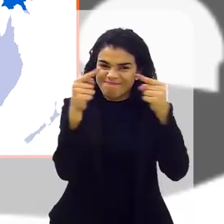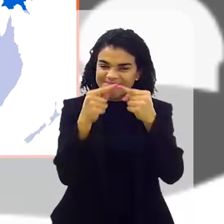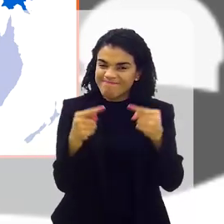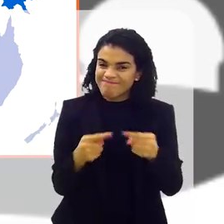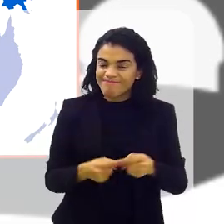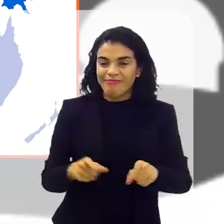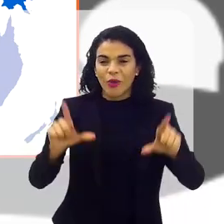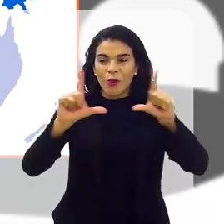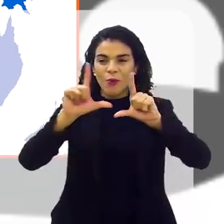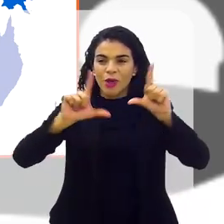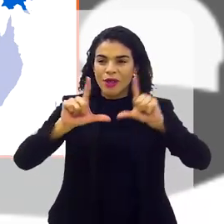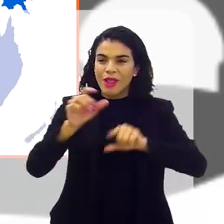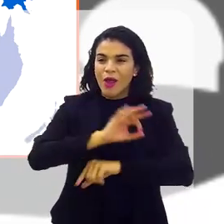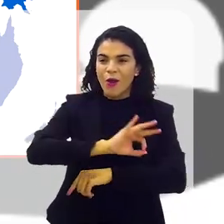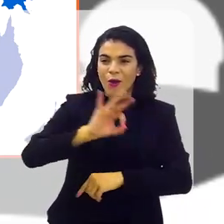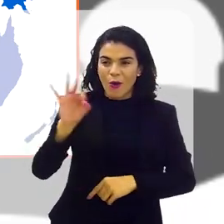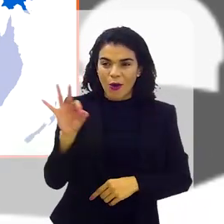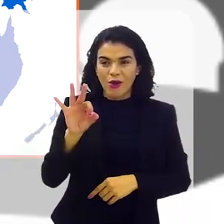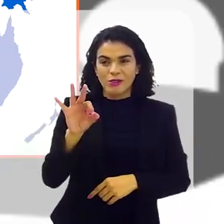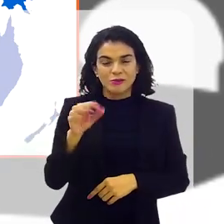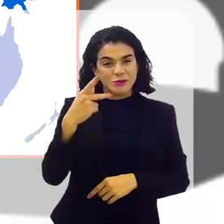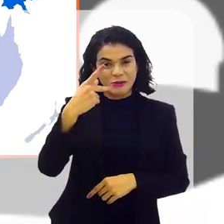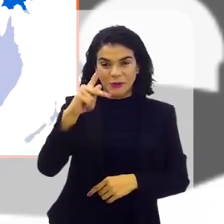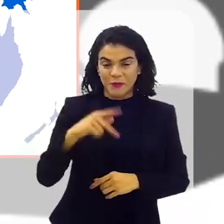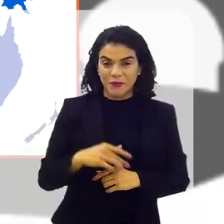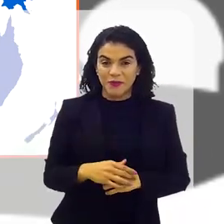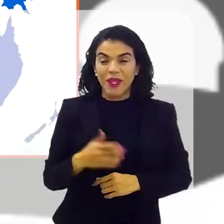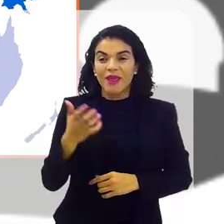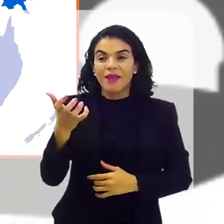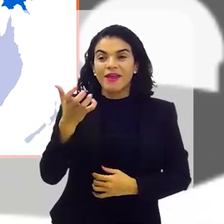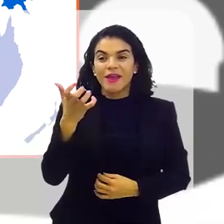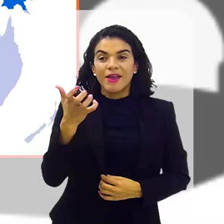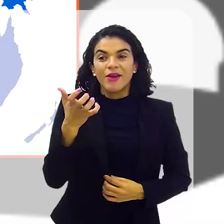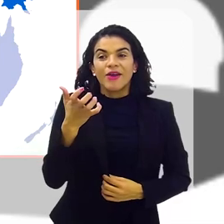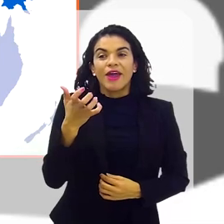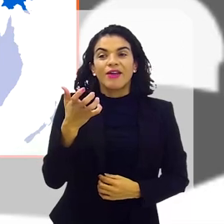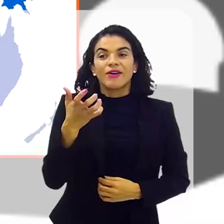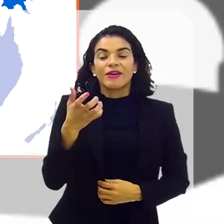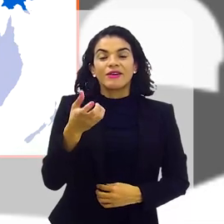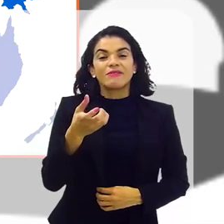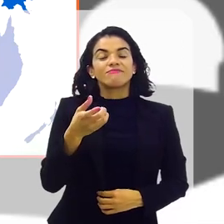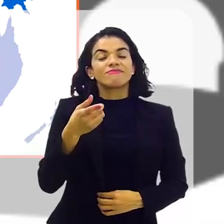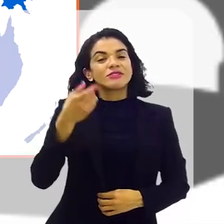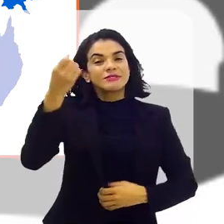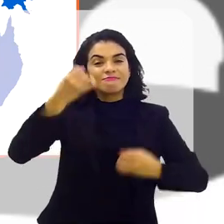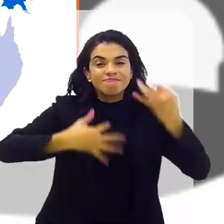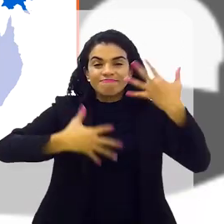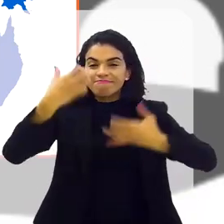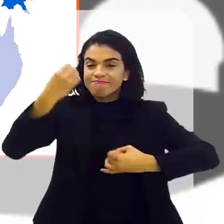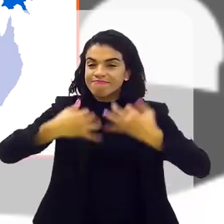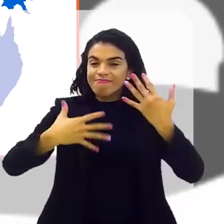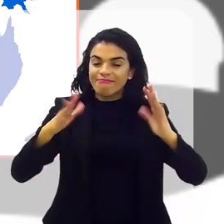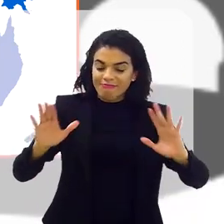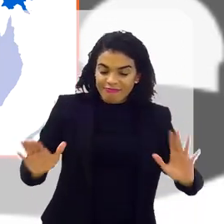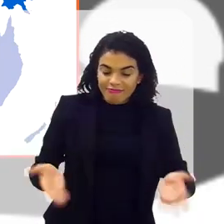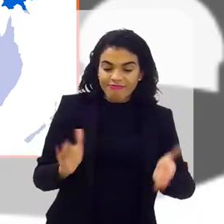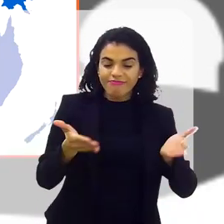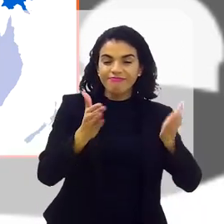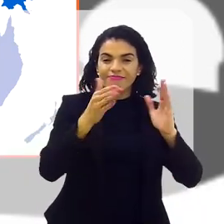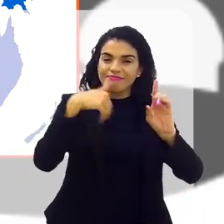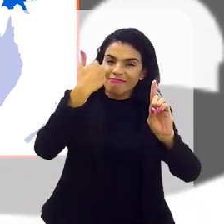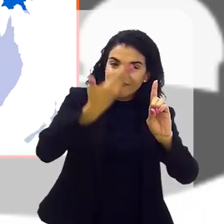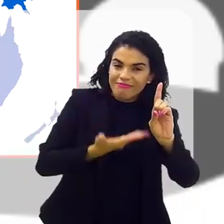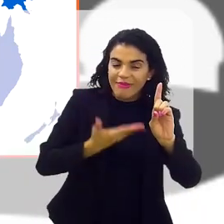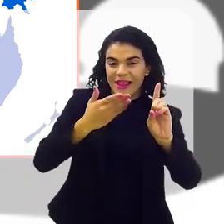tudo adequado o programa está ótimo e o programa é todo para você eu quero que você enalteça o quanto você quiser e puder